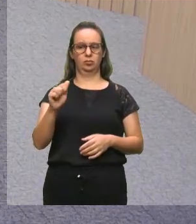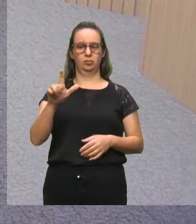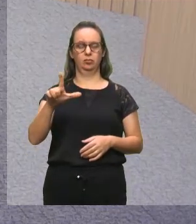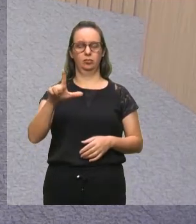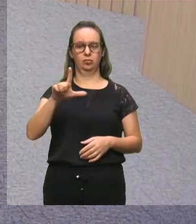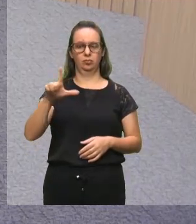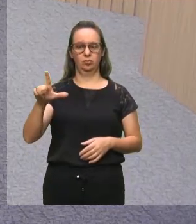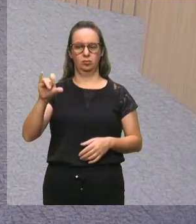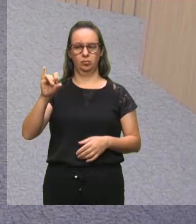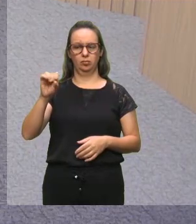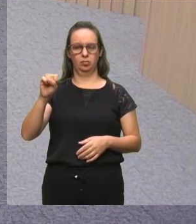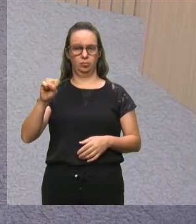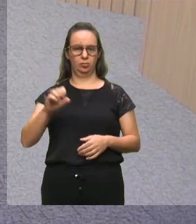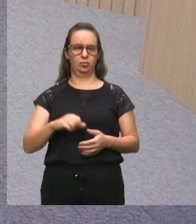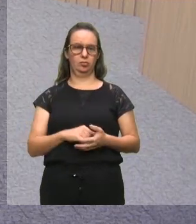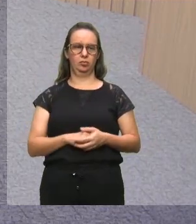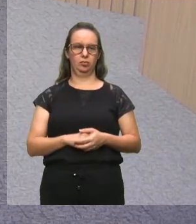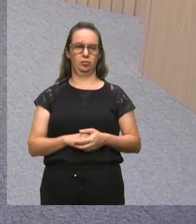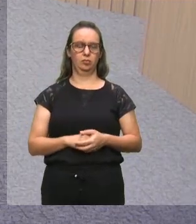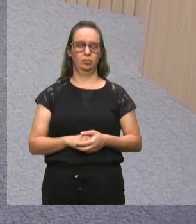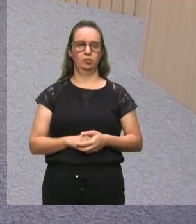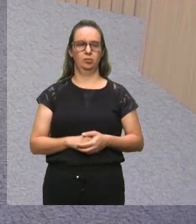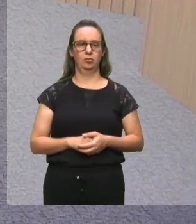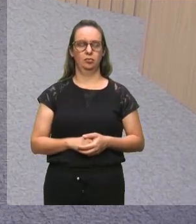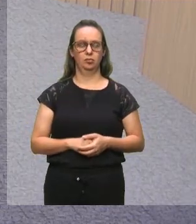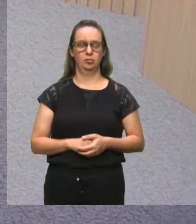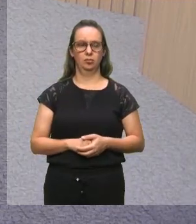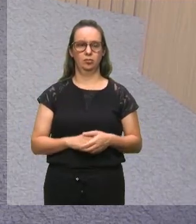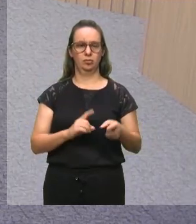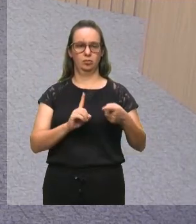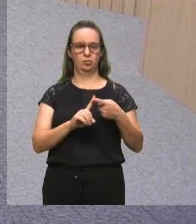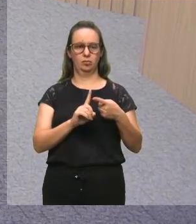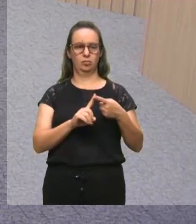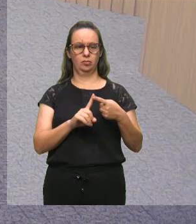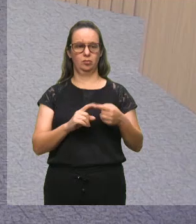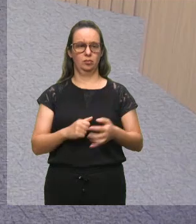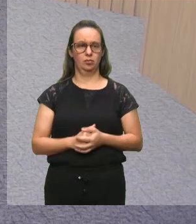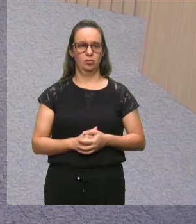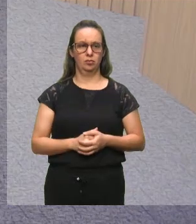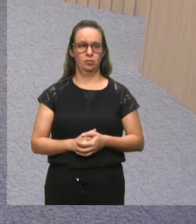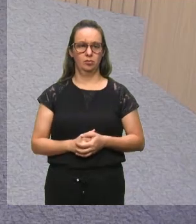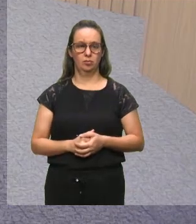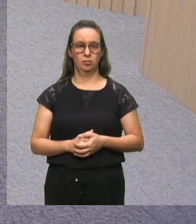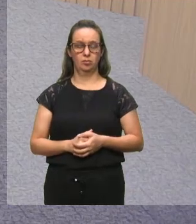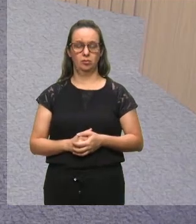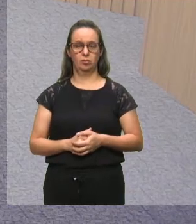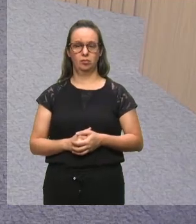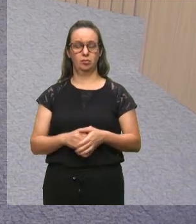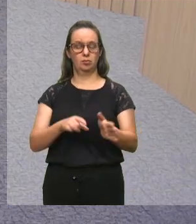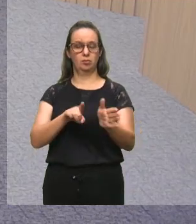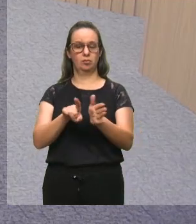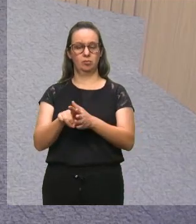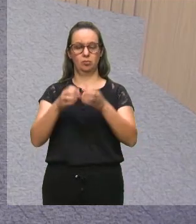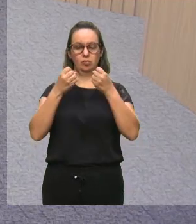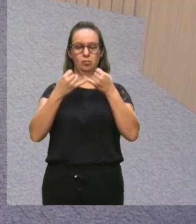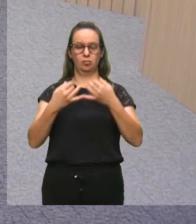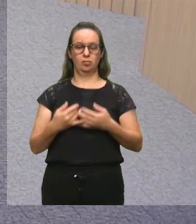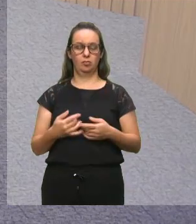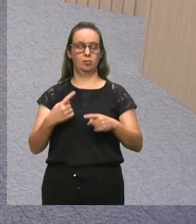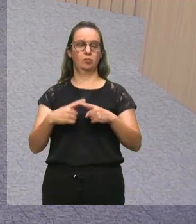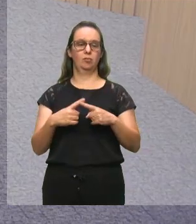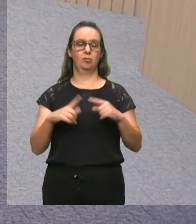as duas perguntas formuladas foi por ela. A primeira seria... Gostaria de explicações sobre a diminuição